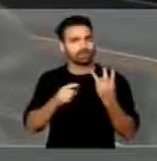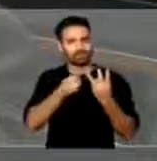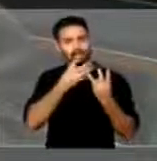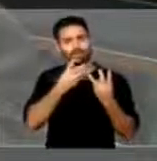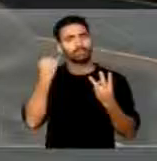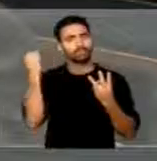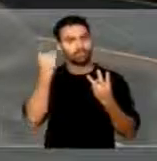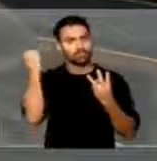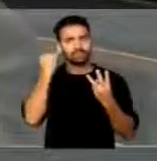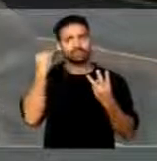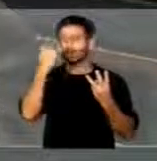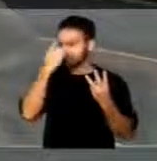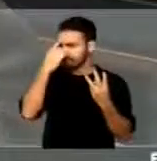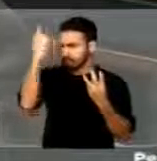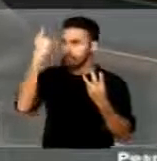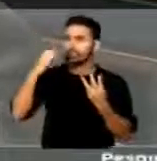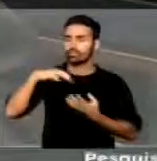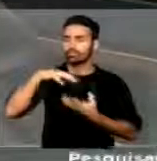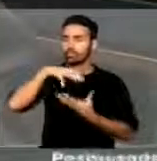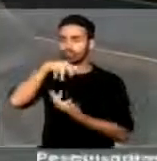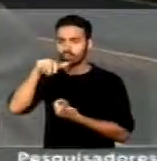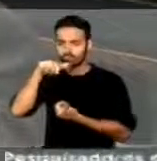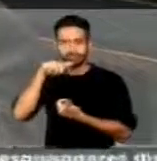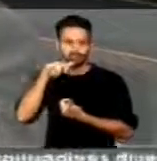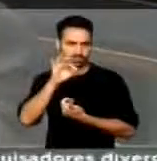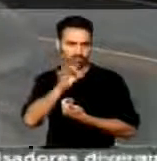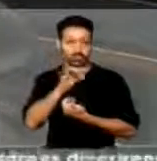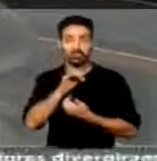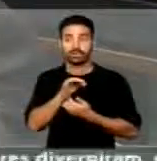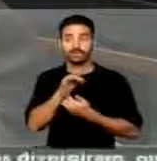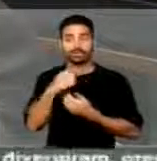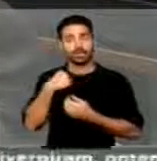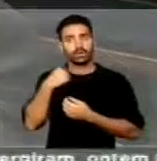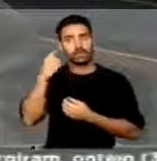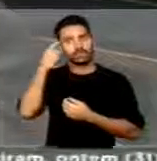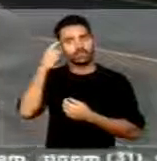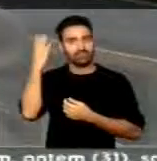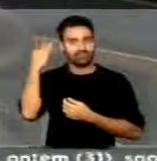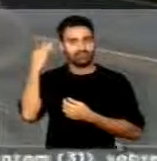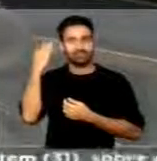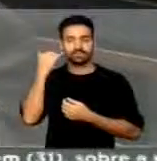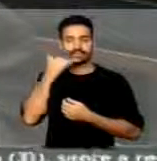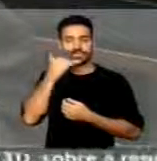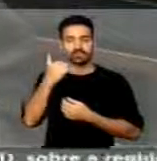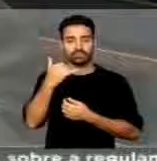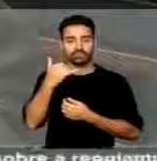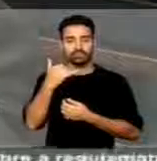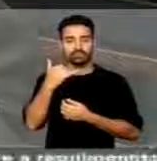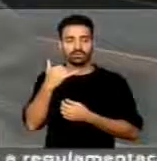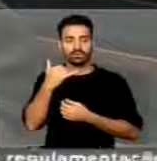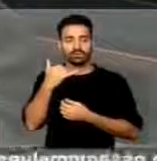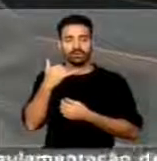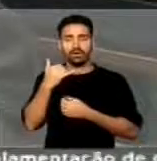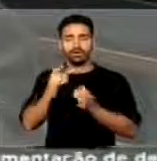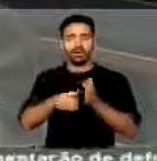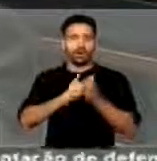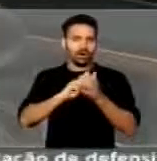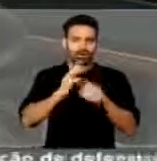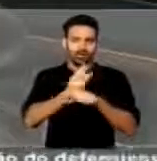importantes para a humanidade. Acho que eu considerava o telefone, até antes do